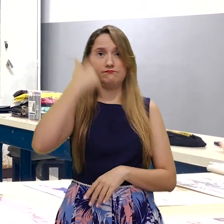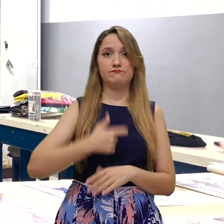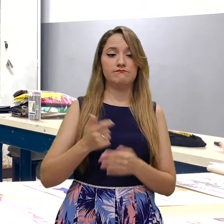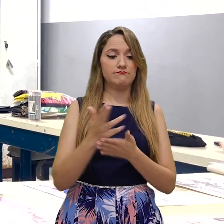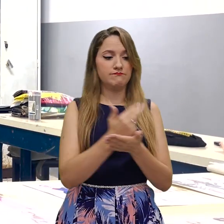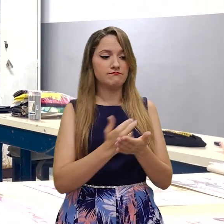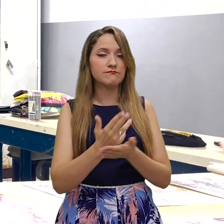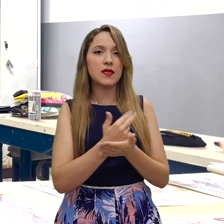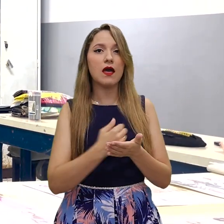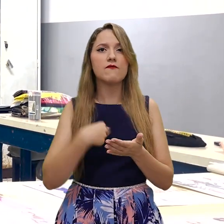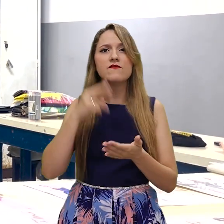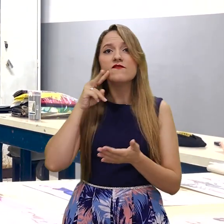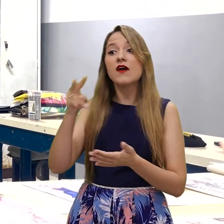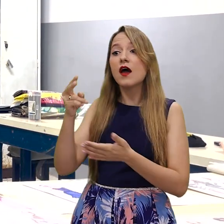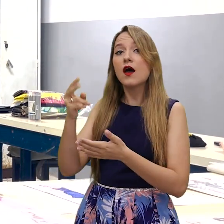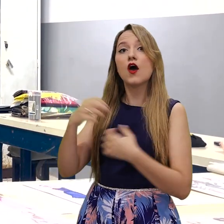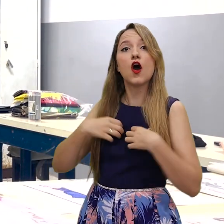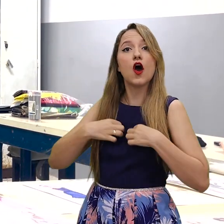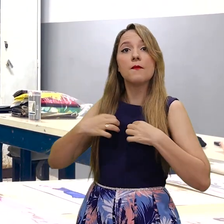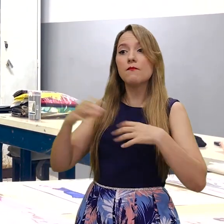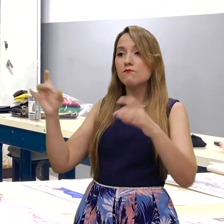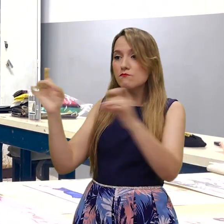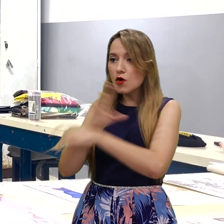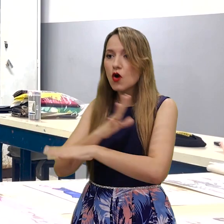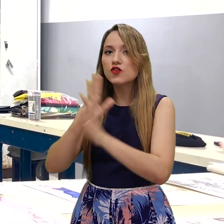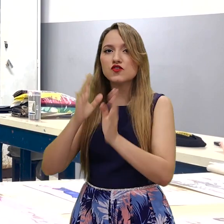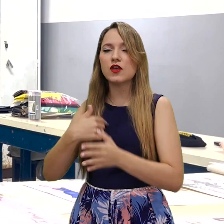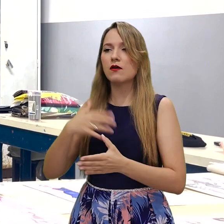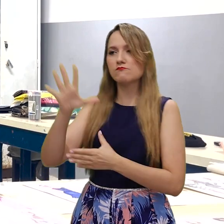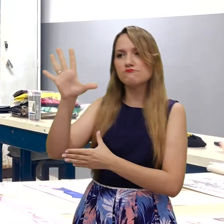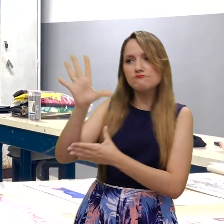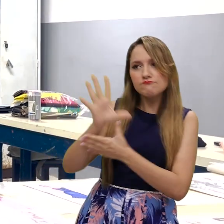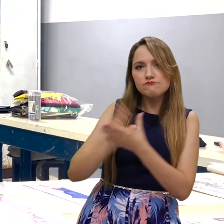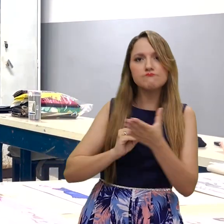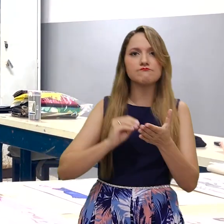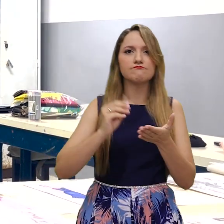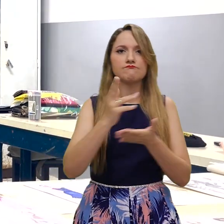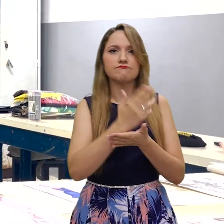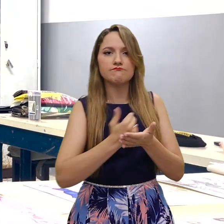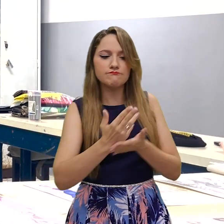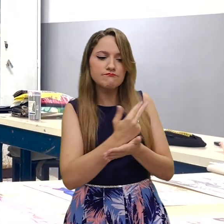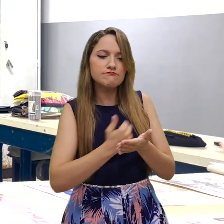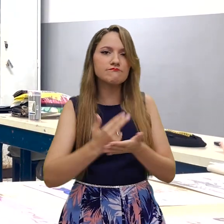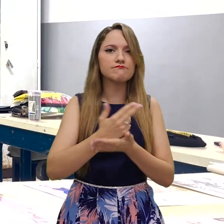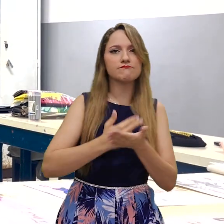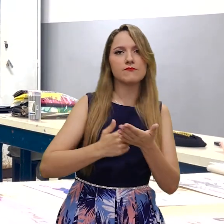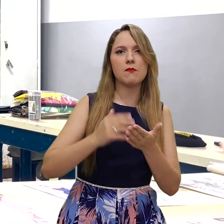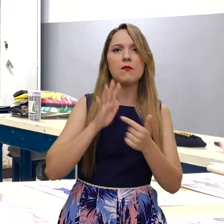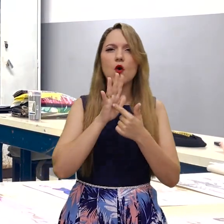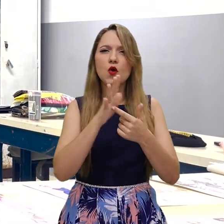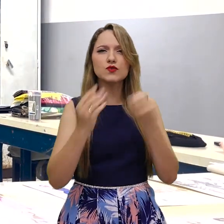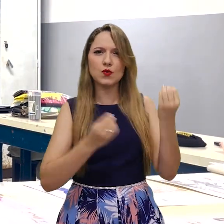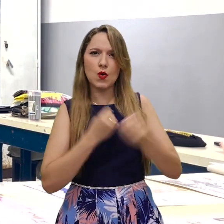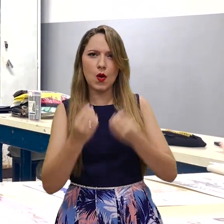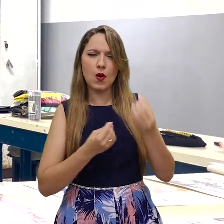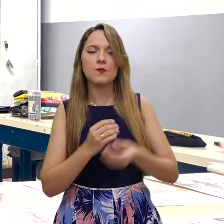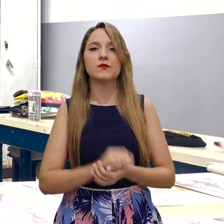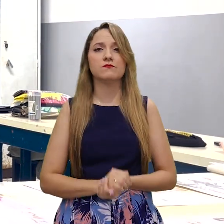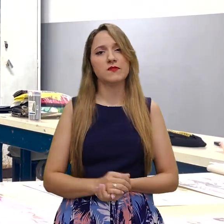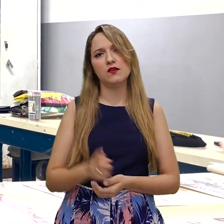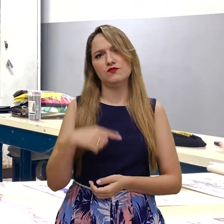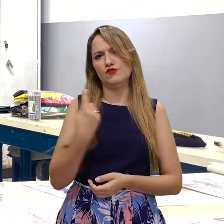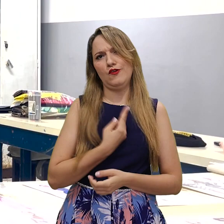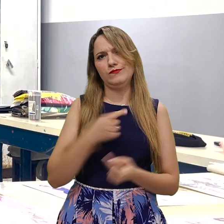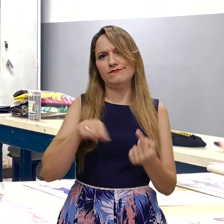roupa pronta. Então, ele pega um look pronto e vai fazer a representação artística daquele look. Não é esse o caso,